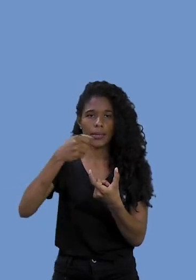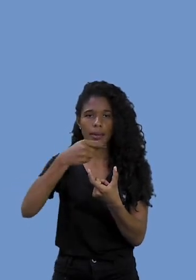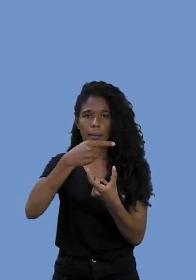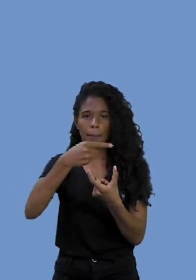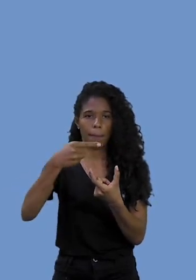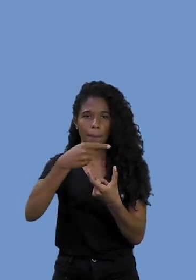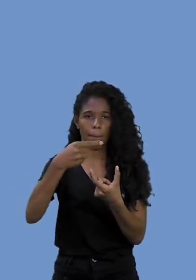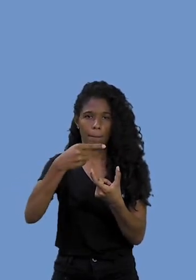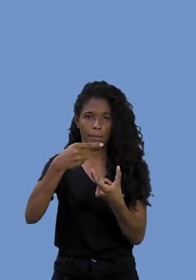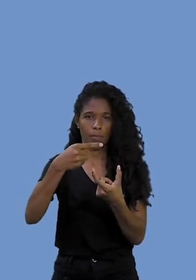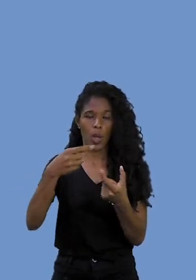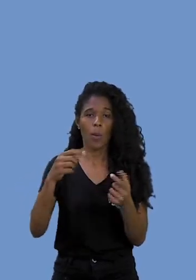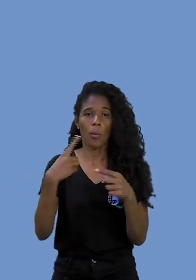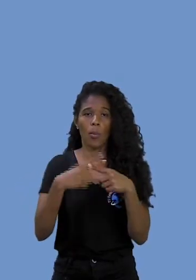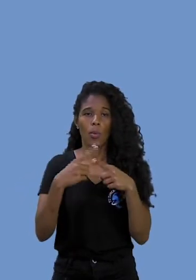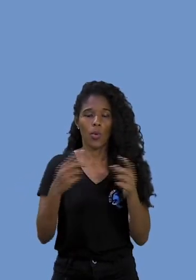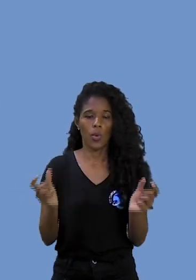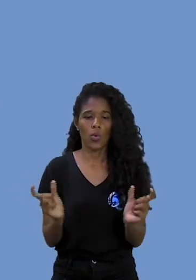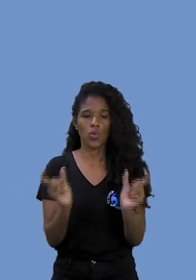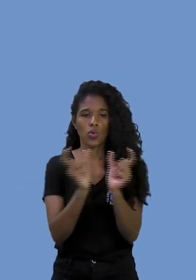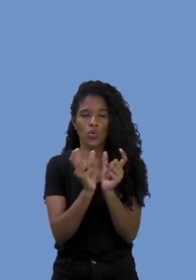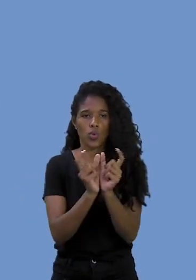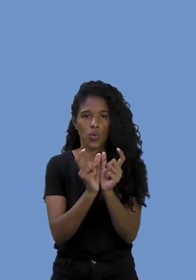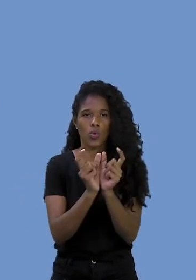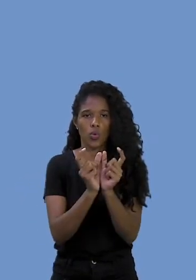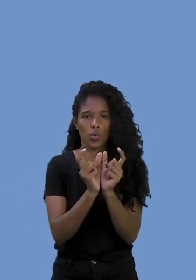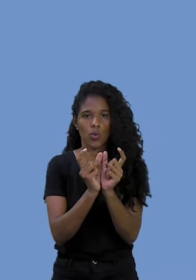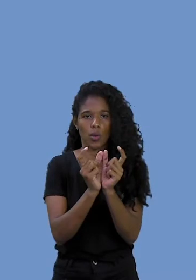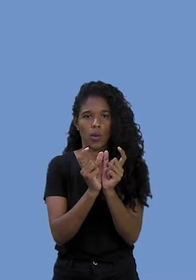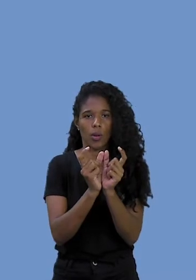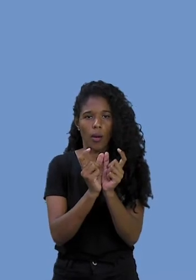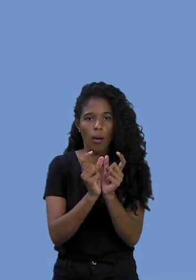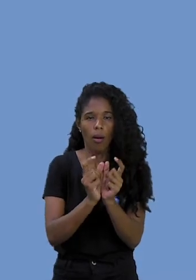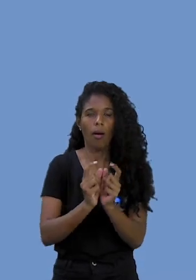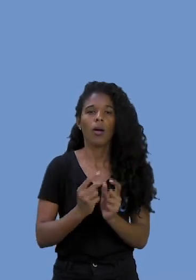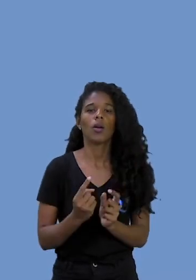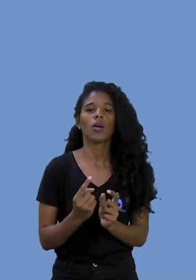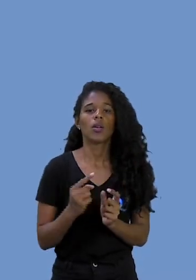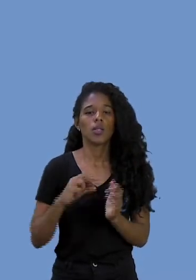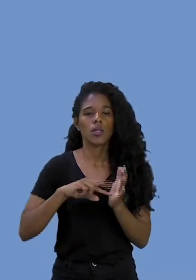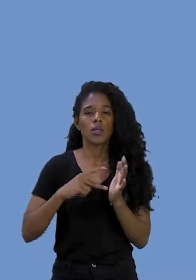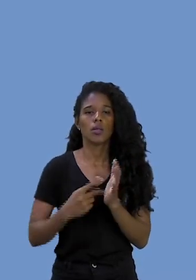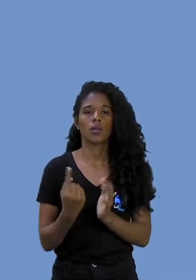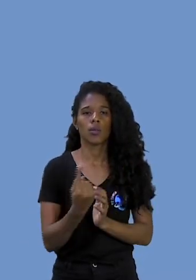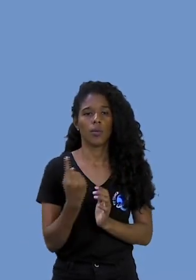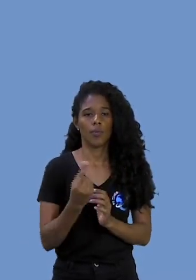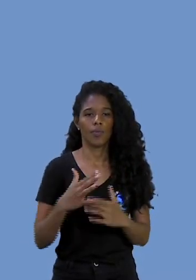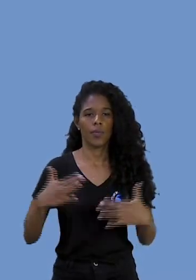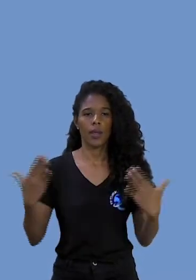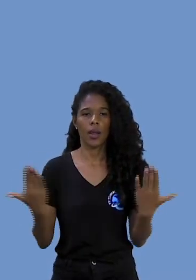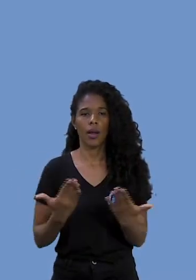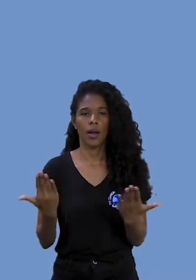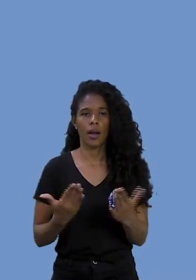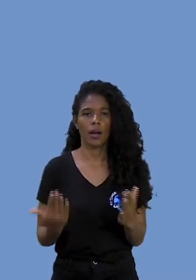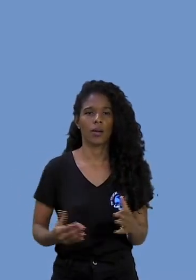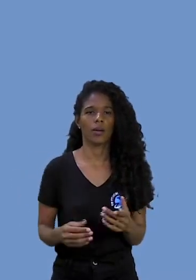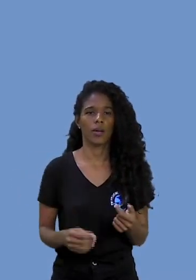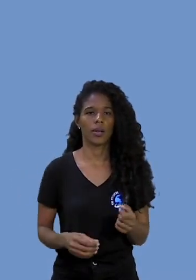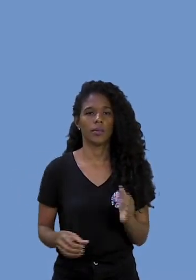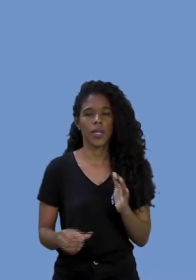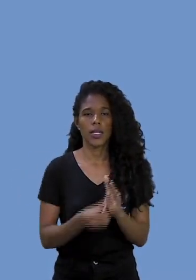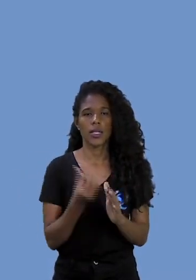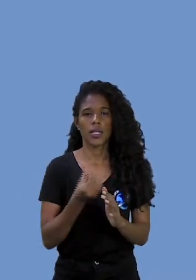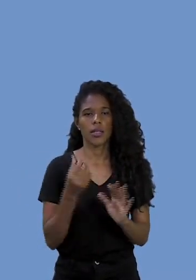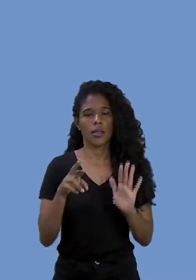Sexta regrinha, em palavras compostas derivadas de topônimos. O que são topônimos, professora?